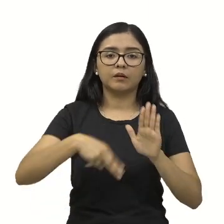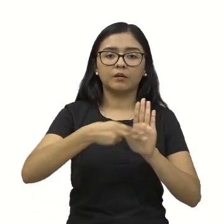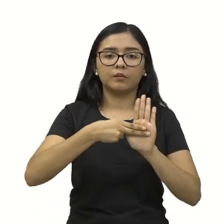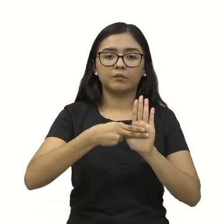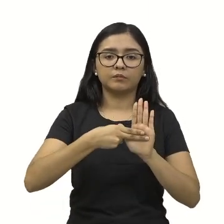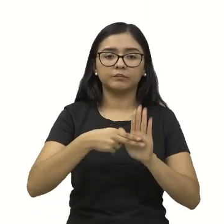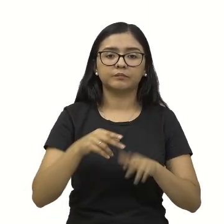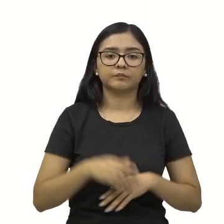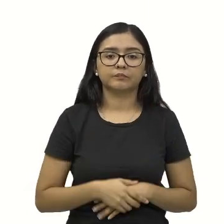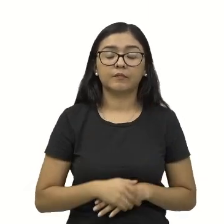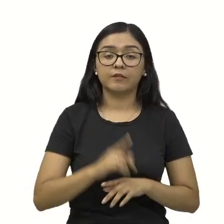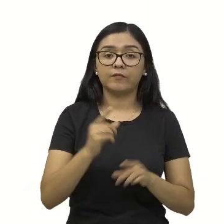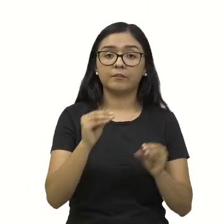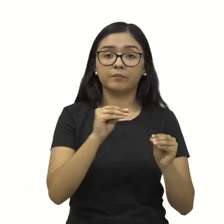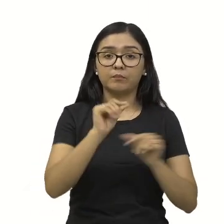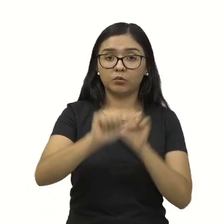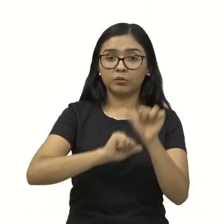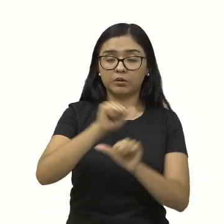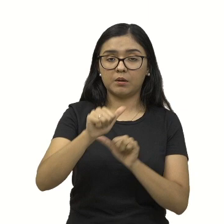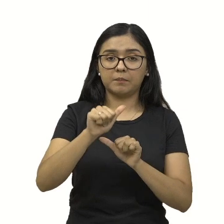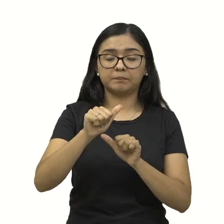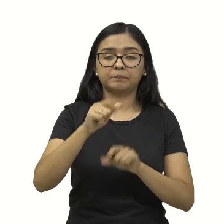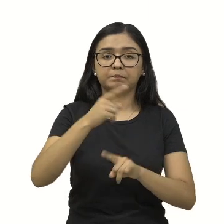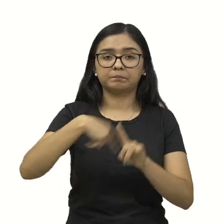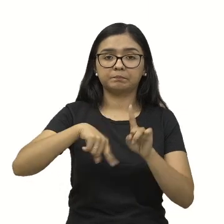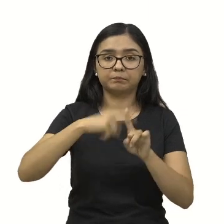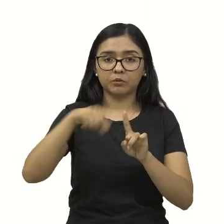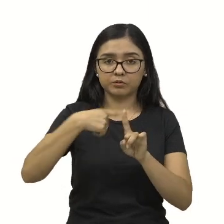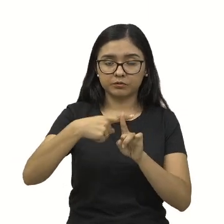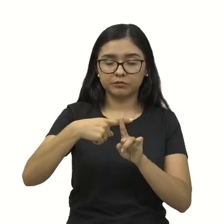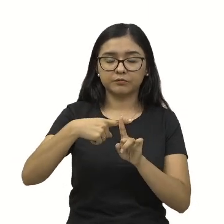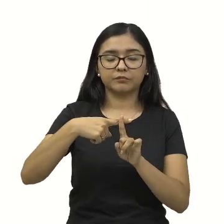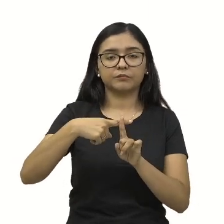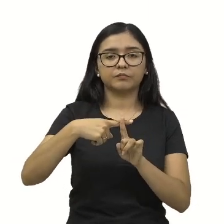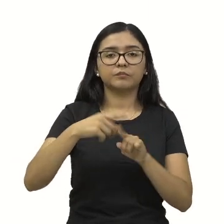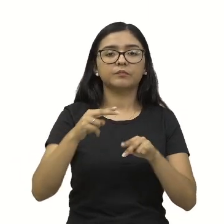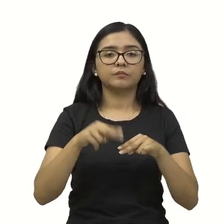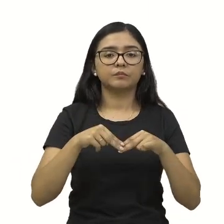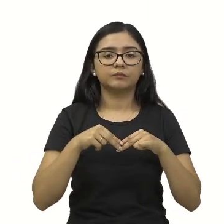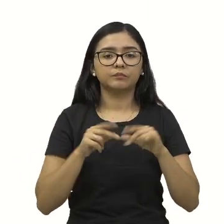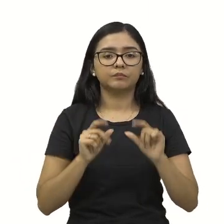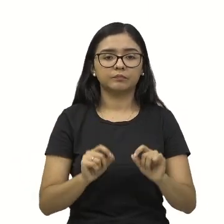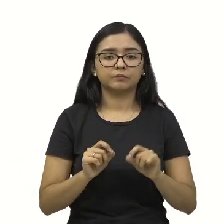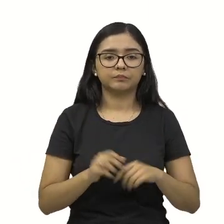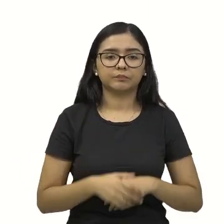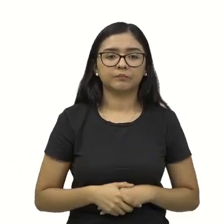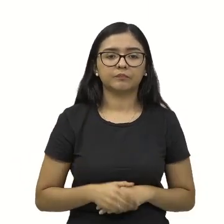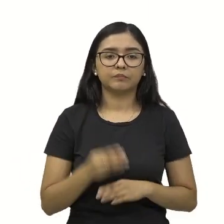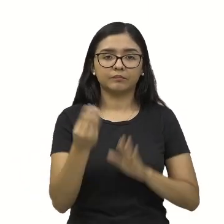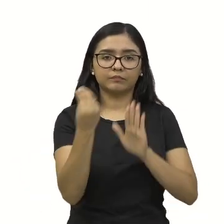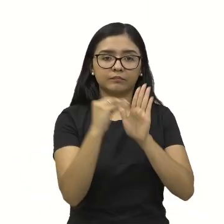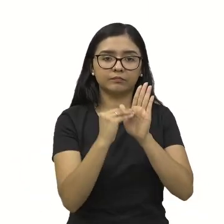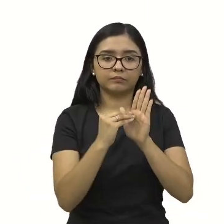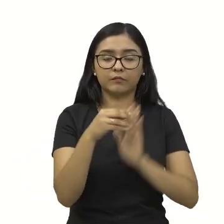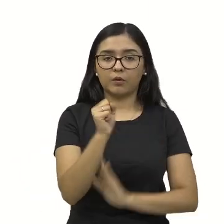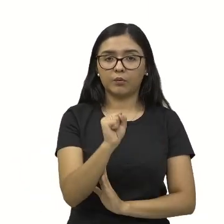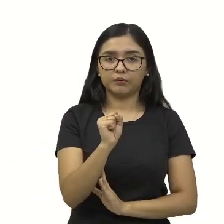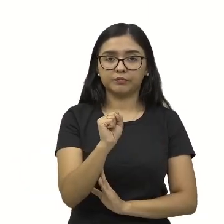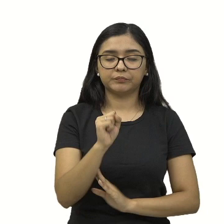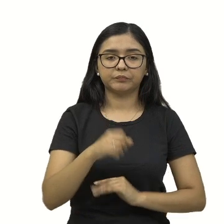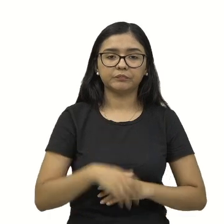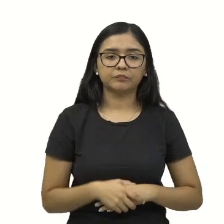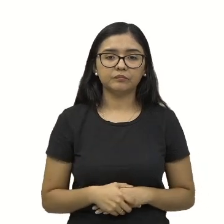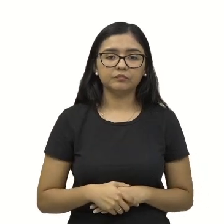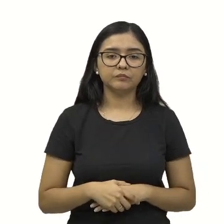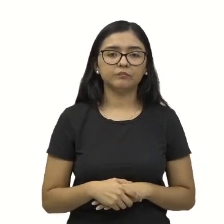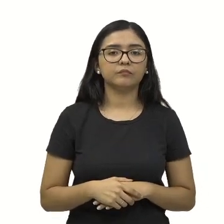esse 8 aqui, ó, ele vai ser um 8 positivo. Ok? Então, aqui, ó, é 8 positivo.